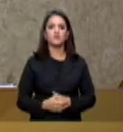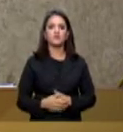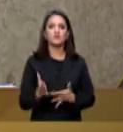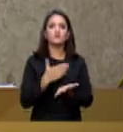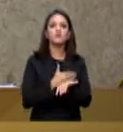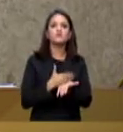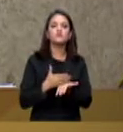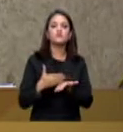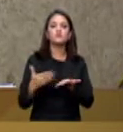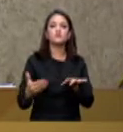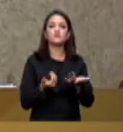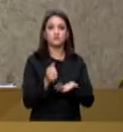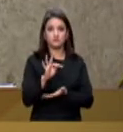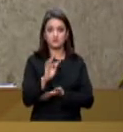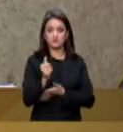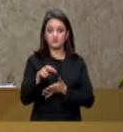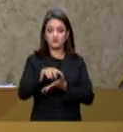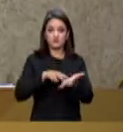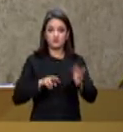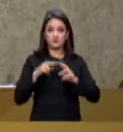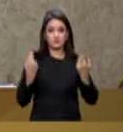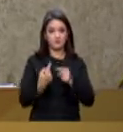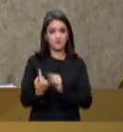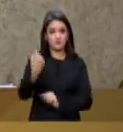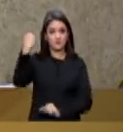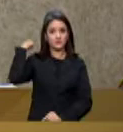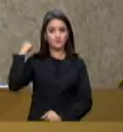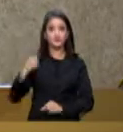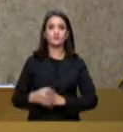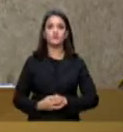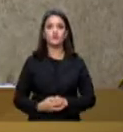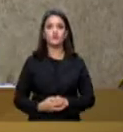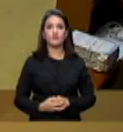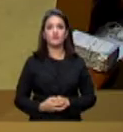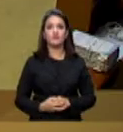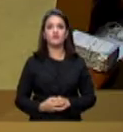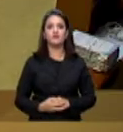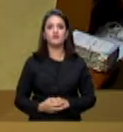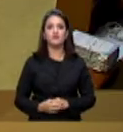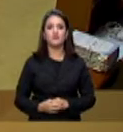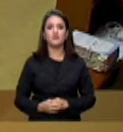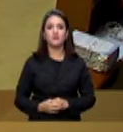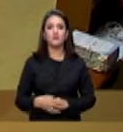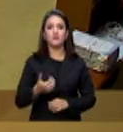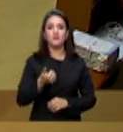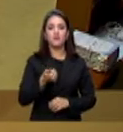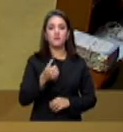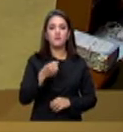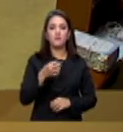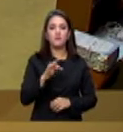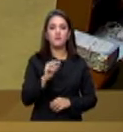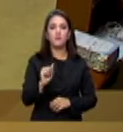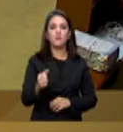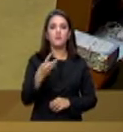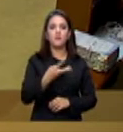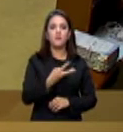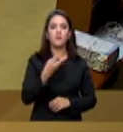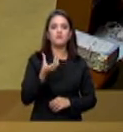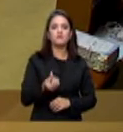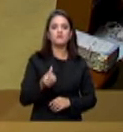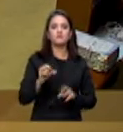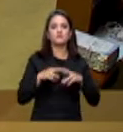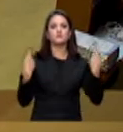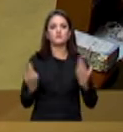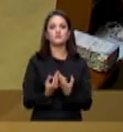iniciando com a leitura da ata da sessão anterior. Ata da 36ª sessão ordinária do Plenário